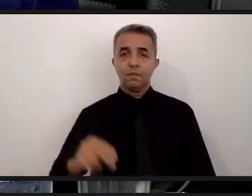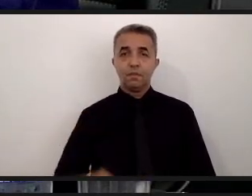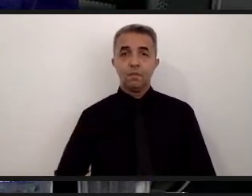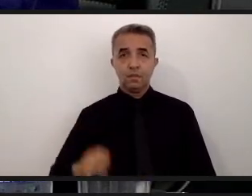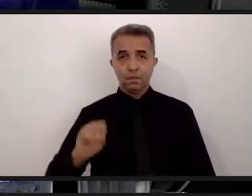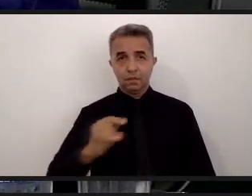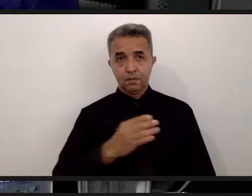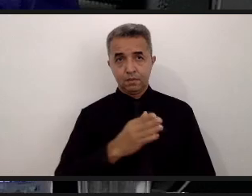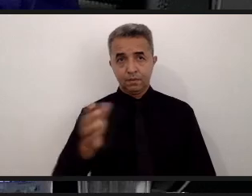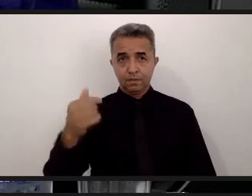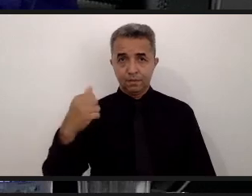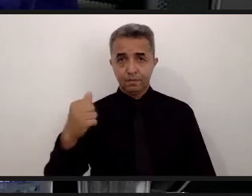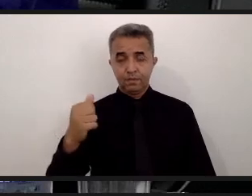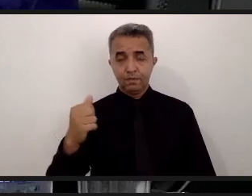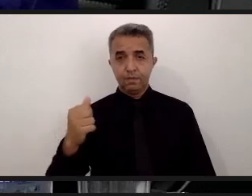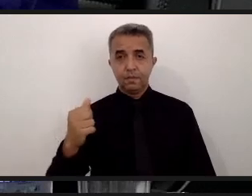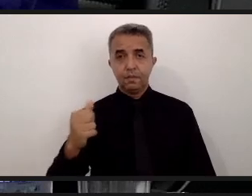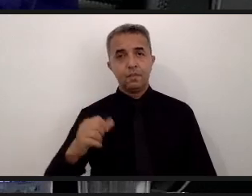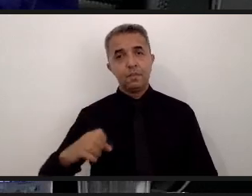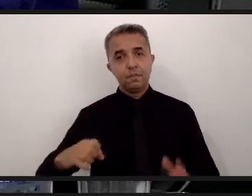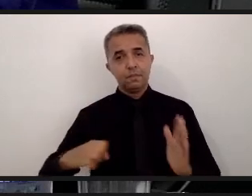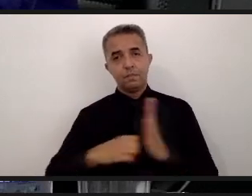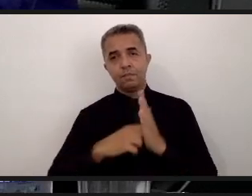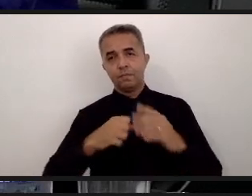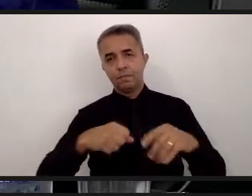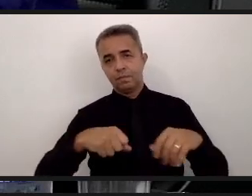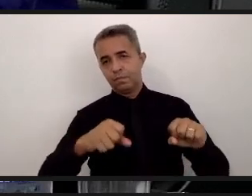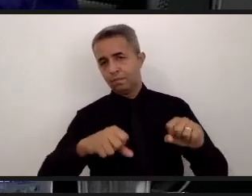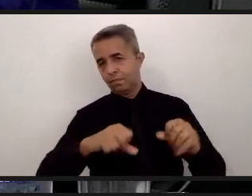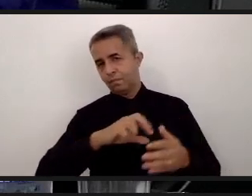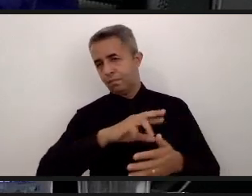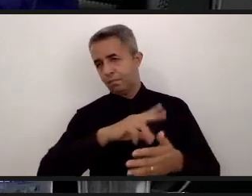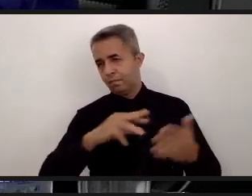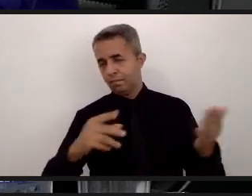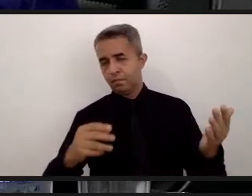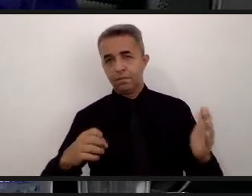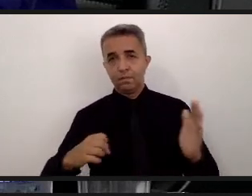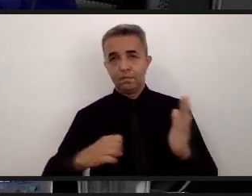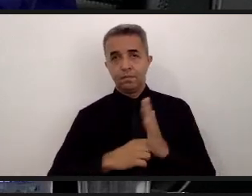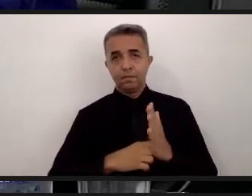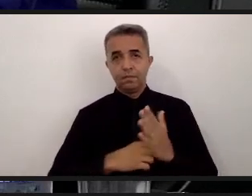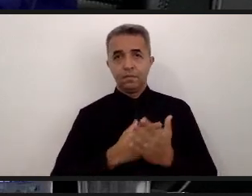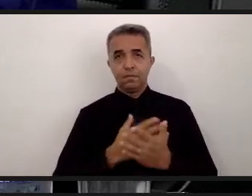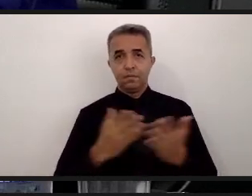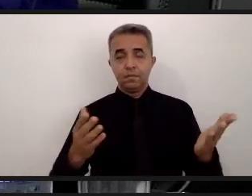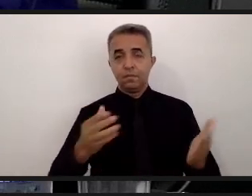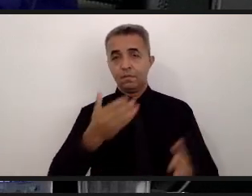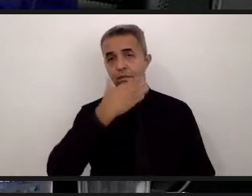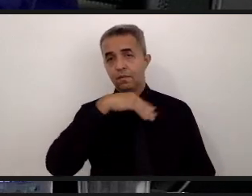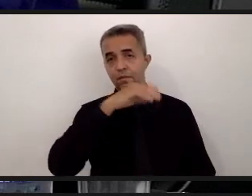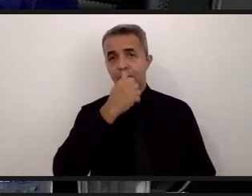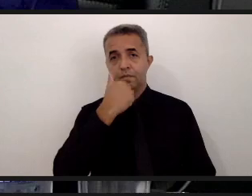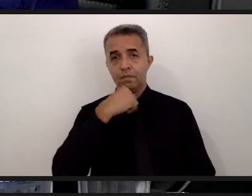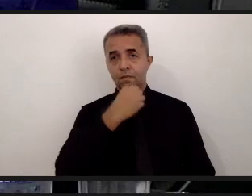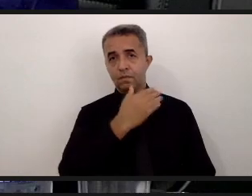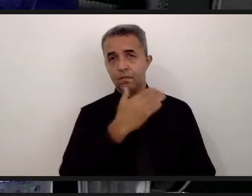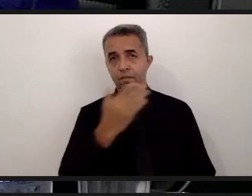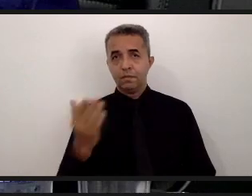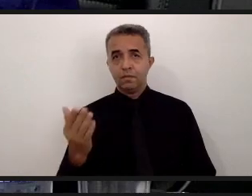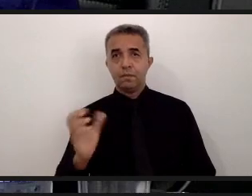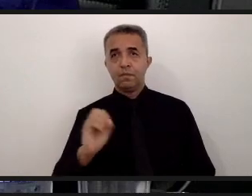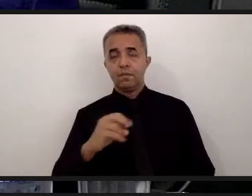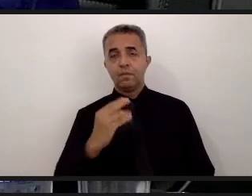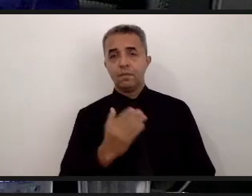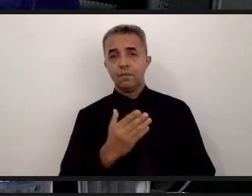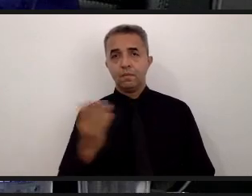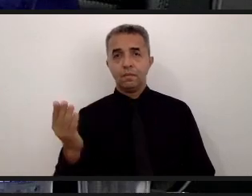alguém em casa, um acidente automobilístico, um acidente doméstico, ou ver um pai ou uma mãe infartando, ou às vezes com